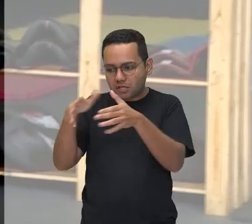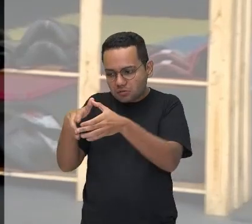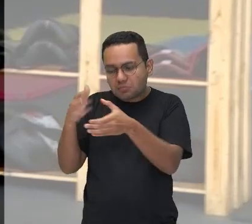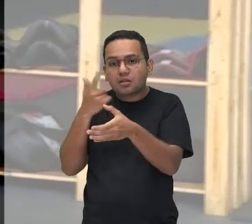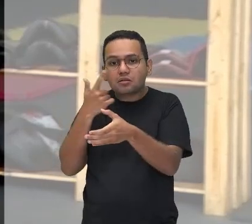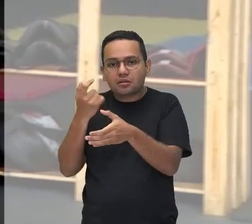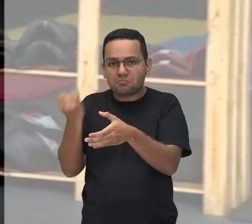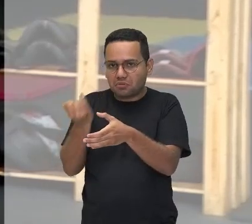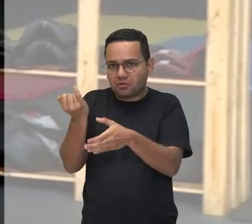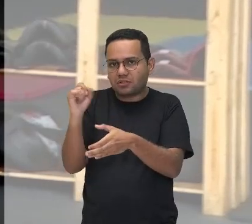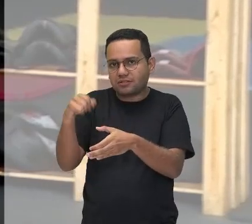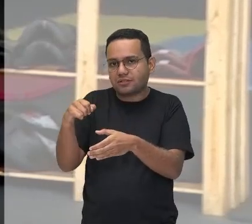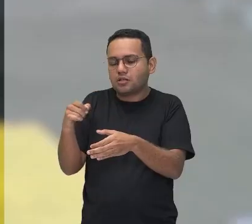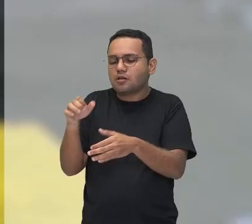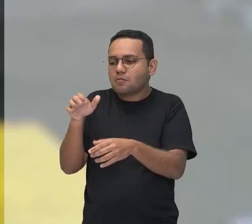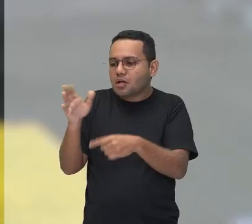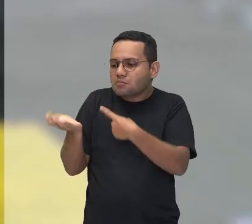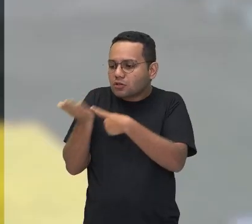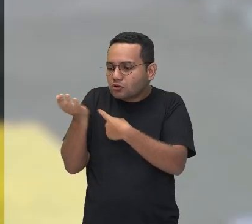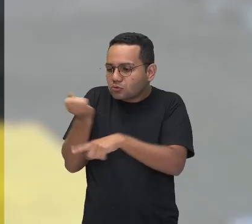até para o convívio social.